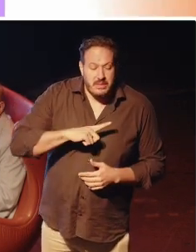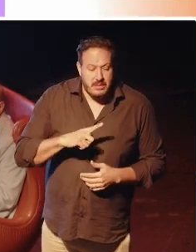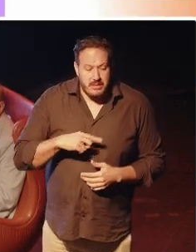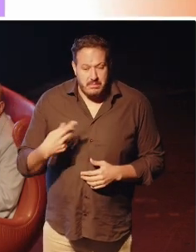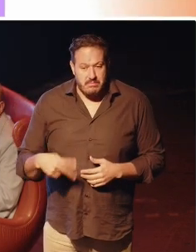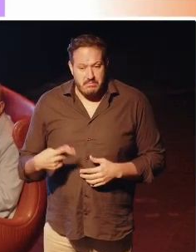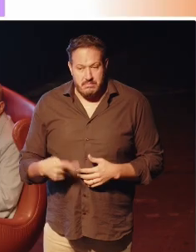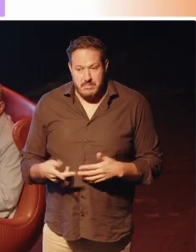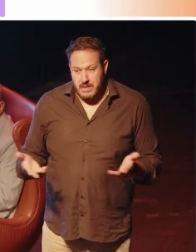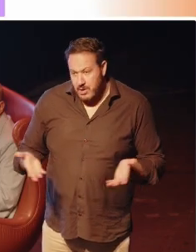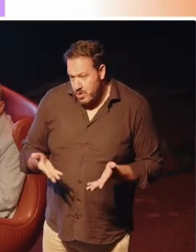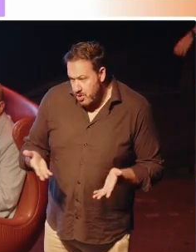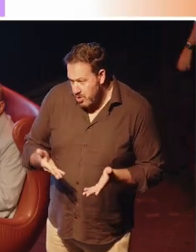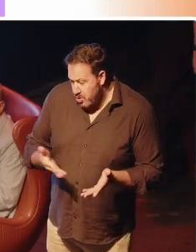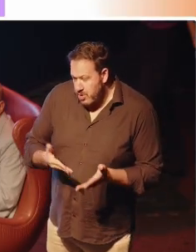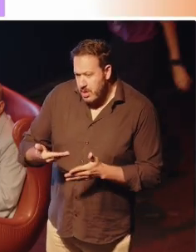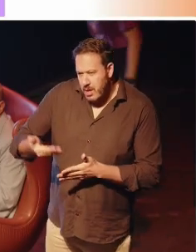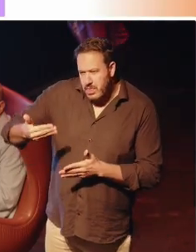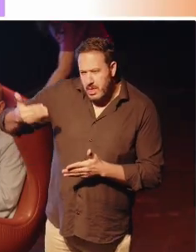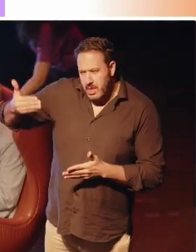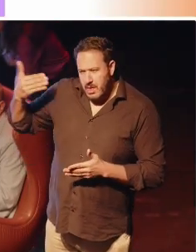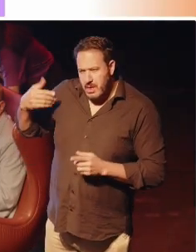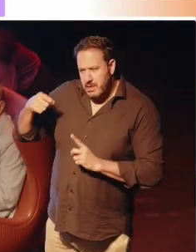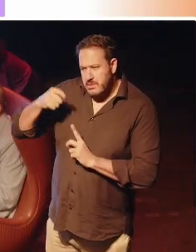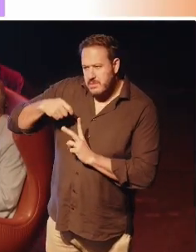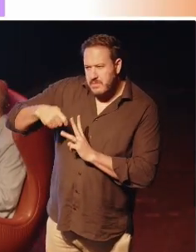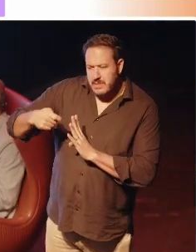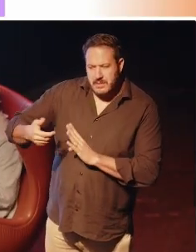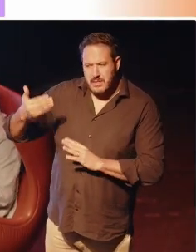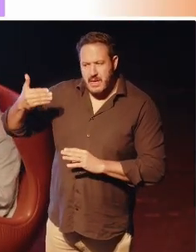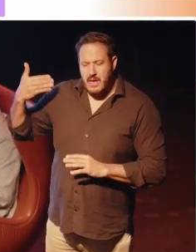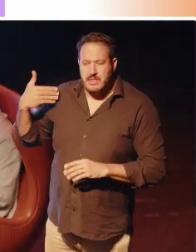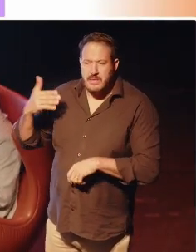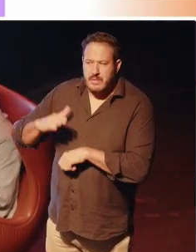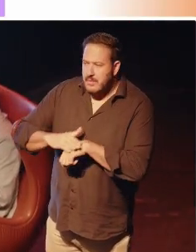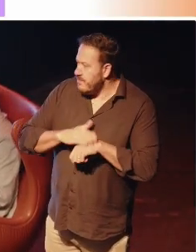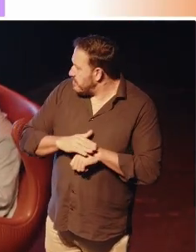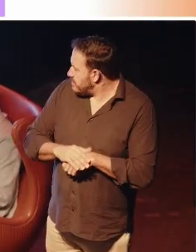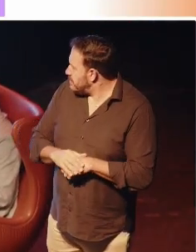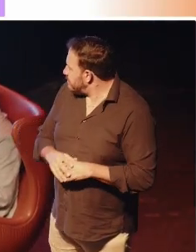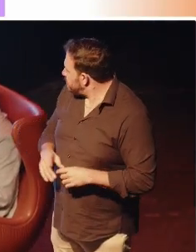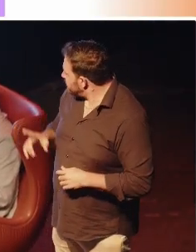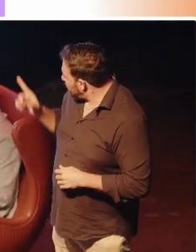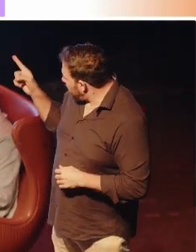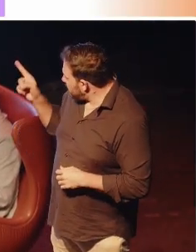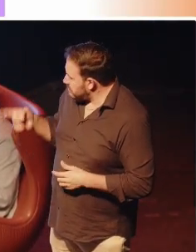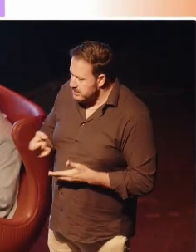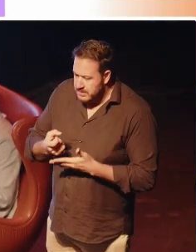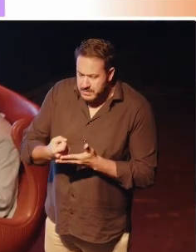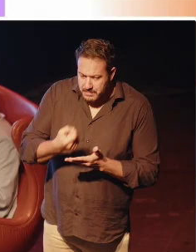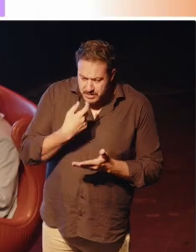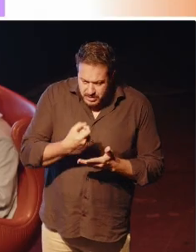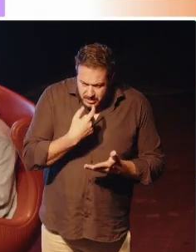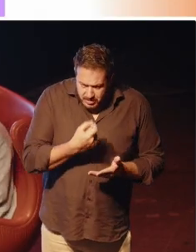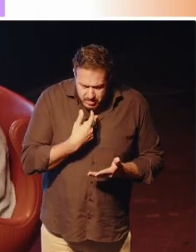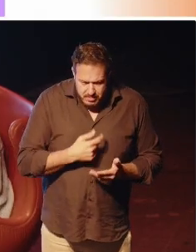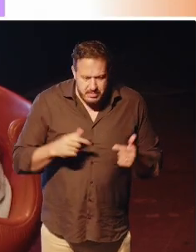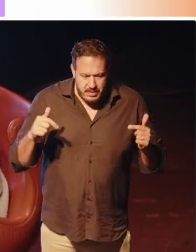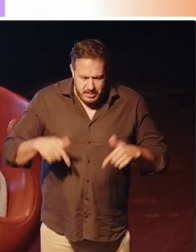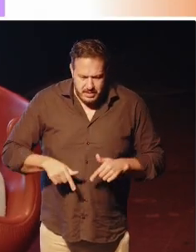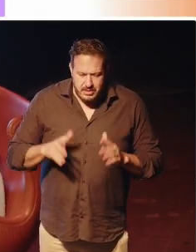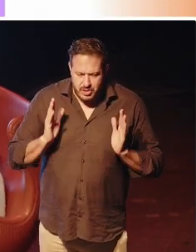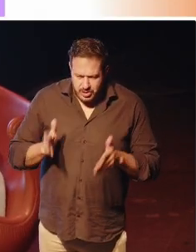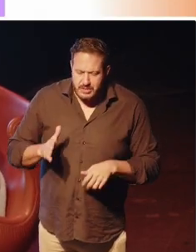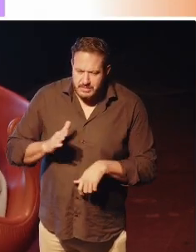atualmente, né, até alguns meses atrás, para fazer? Essas medicações, e aqui foi quando